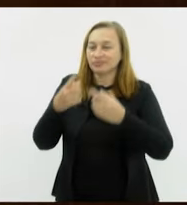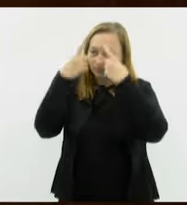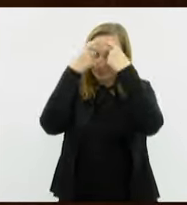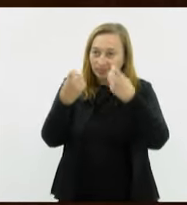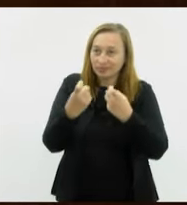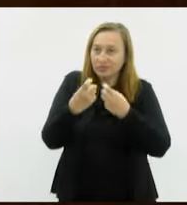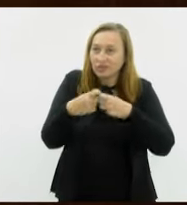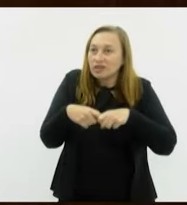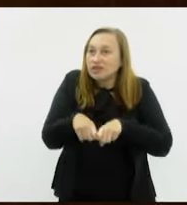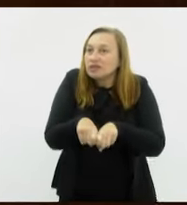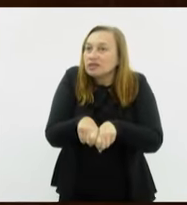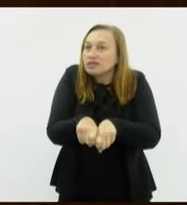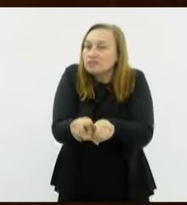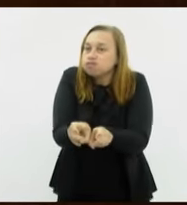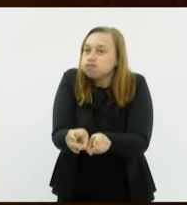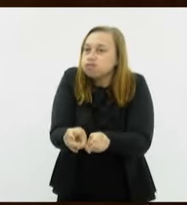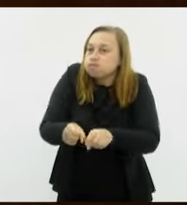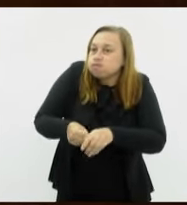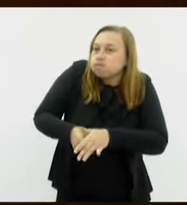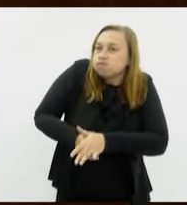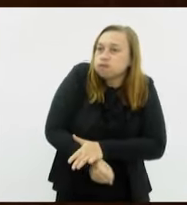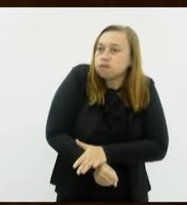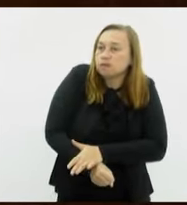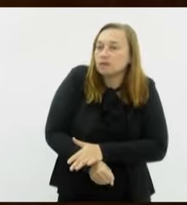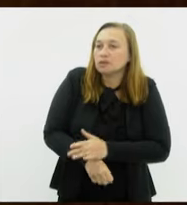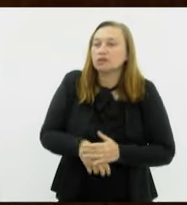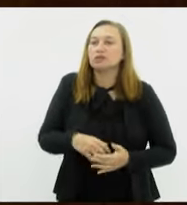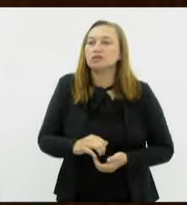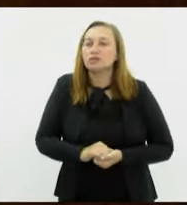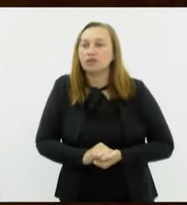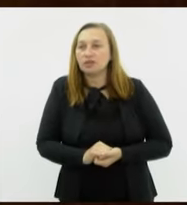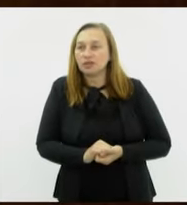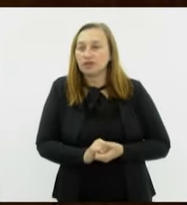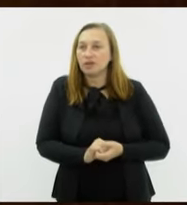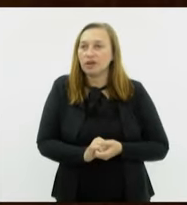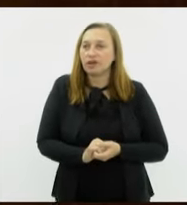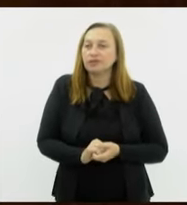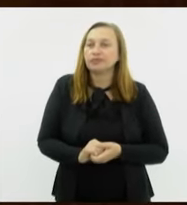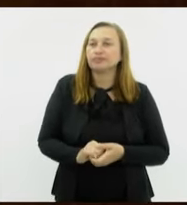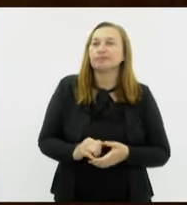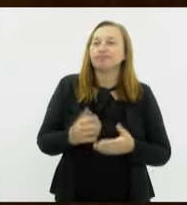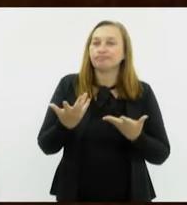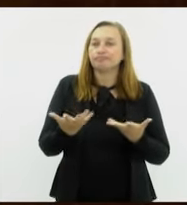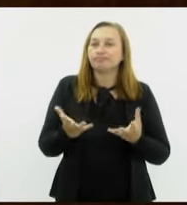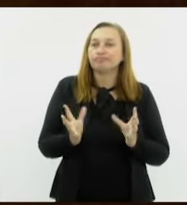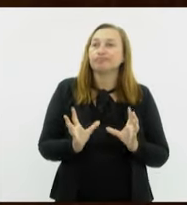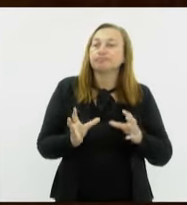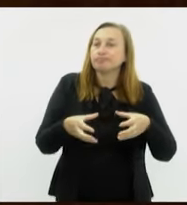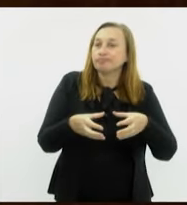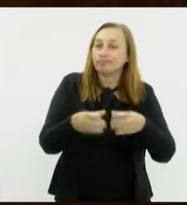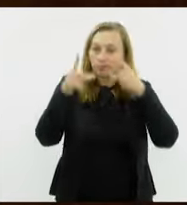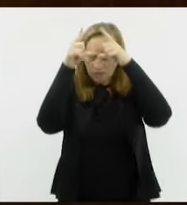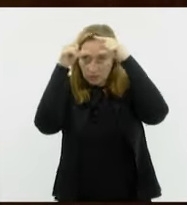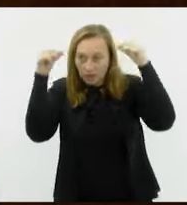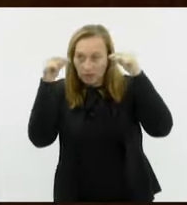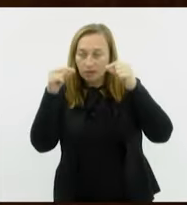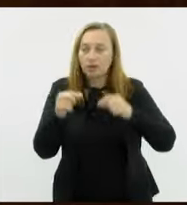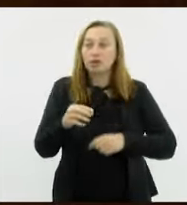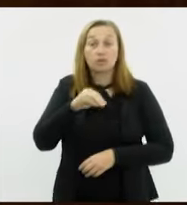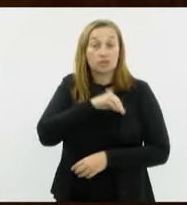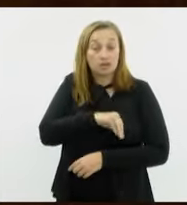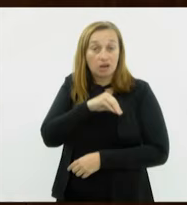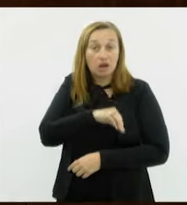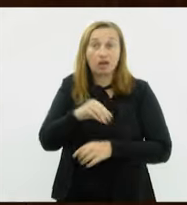enquanto enfermeira, que sempre lutou pelo reconhecimento da categoria da enfermagem, seja pelo piso salarial